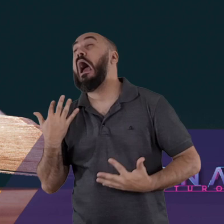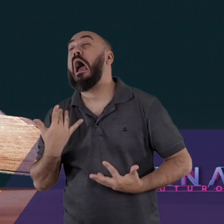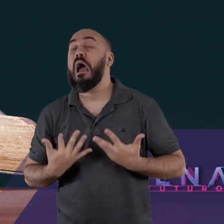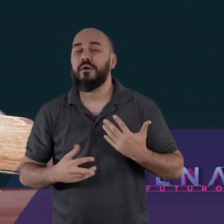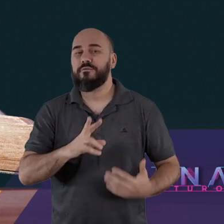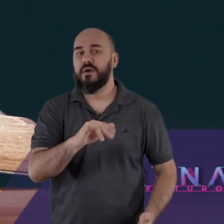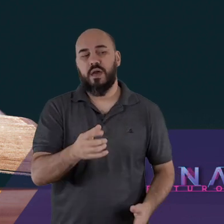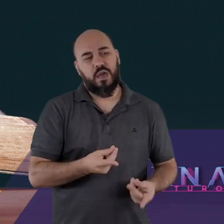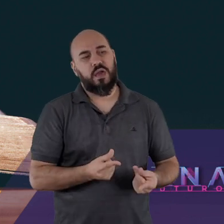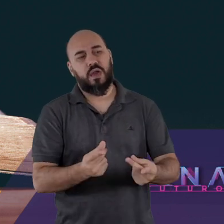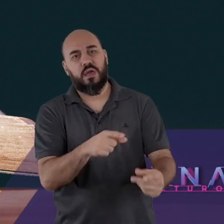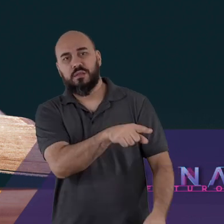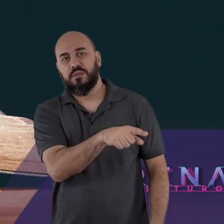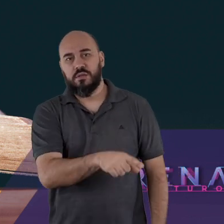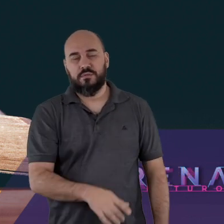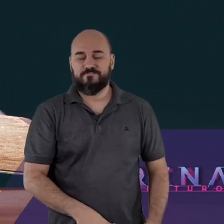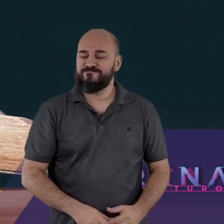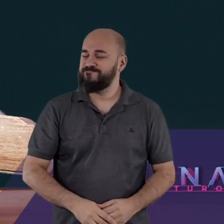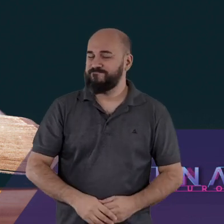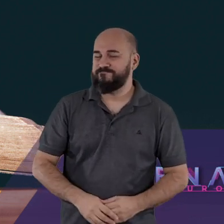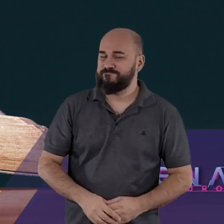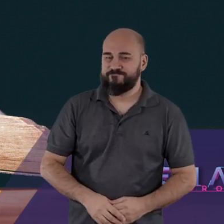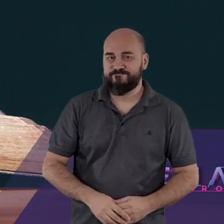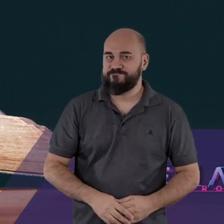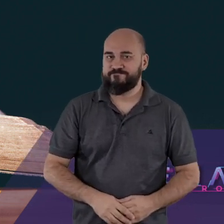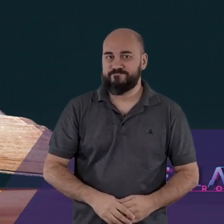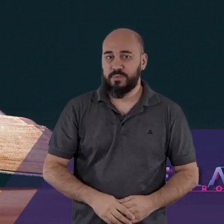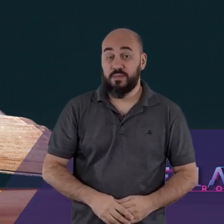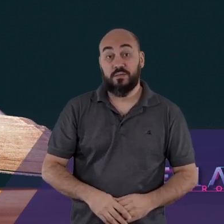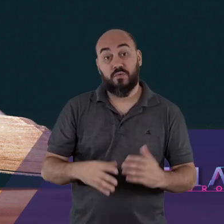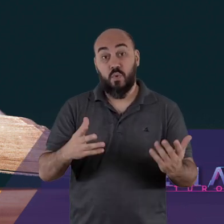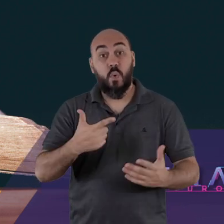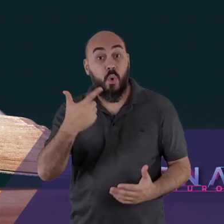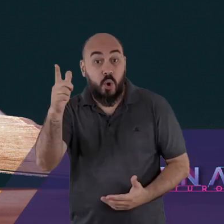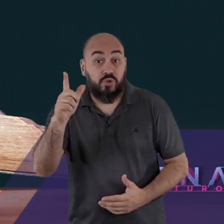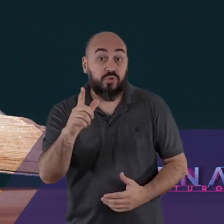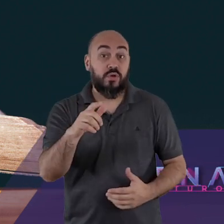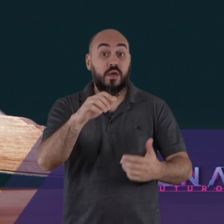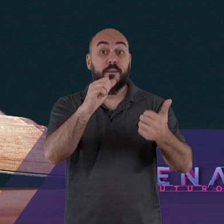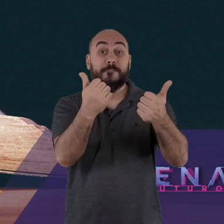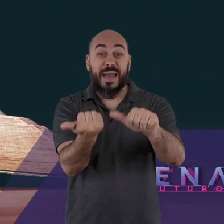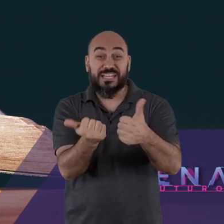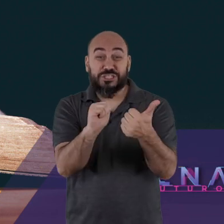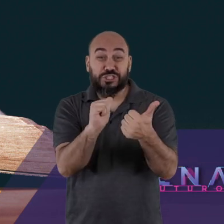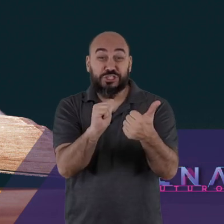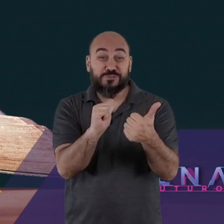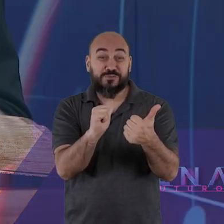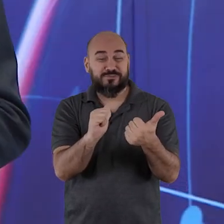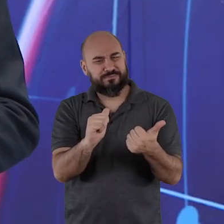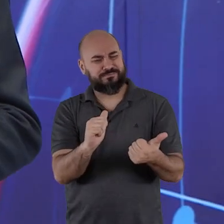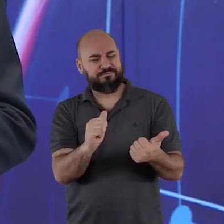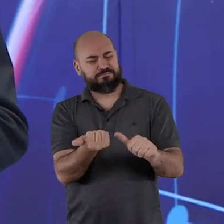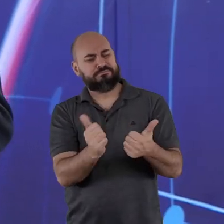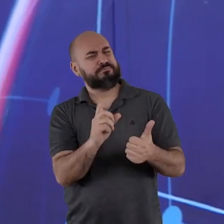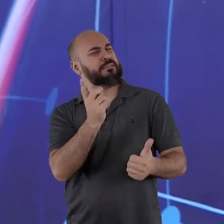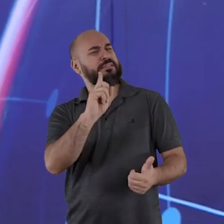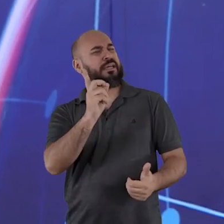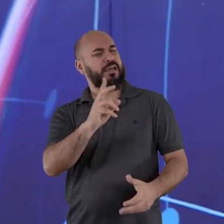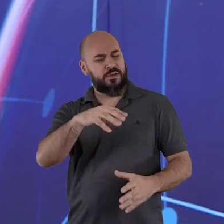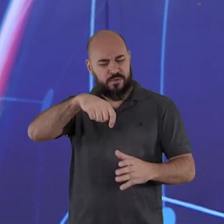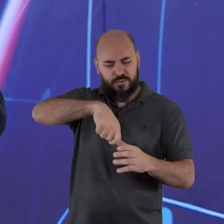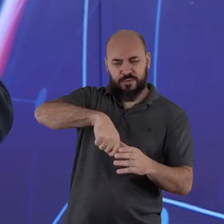por aspersão. Isso significa jogar água sobre a cabeça daquele que está sendo